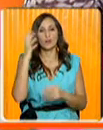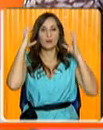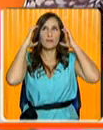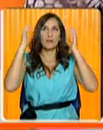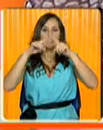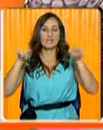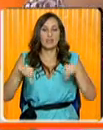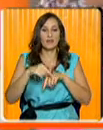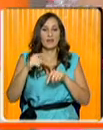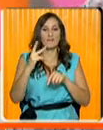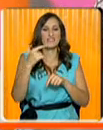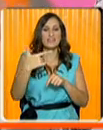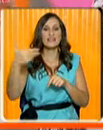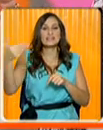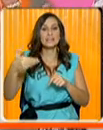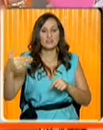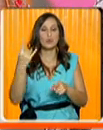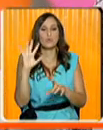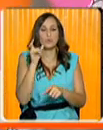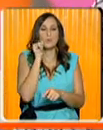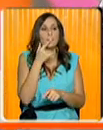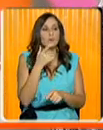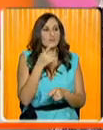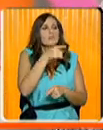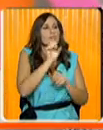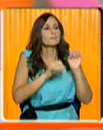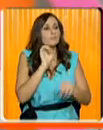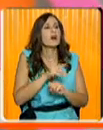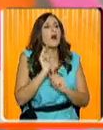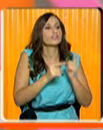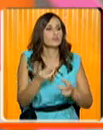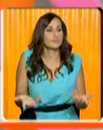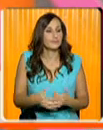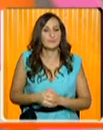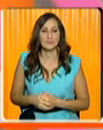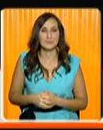Regi agora. Vamos à VT7, porque é mesmo quando o homem pergunta à mulher: o que é que tu tens?